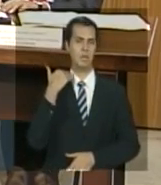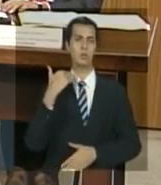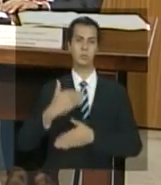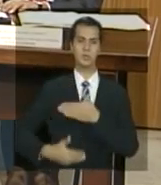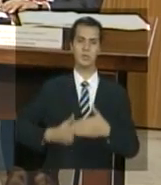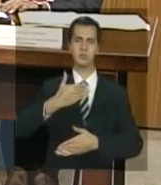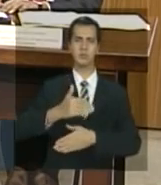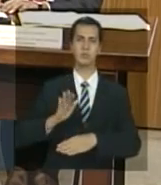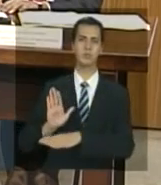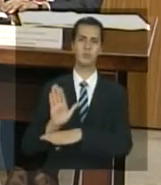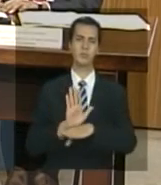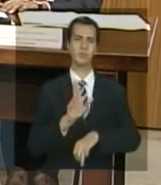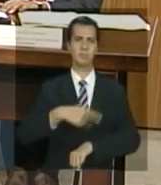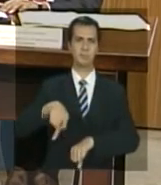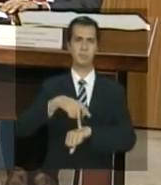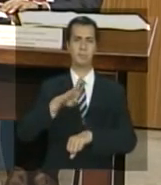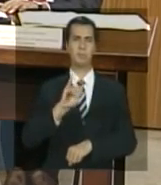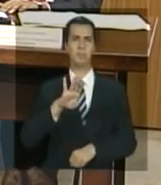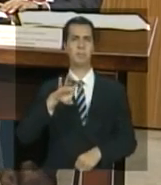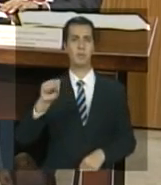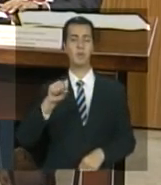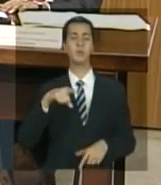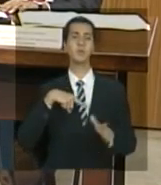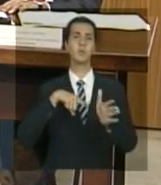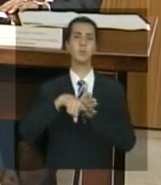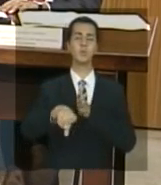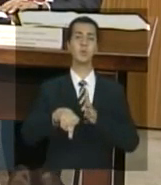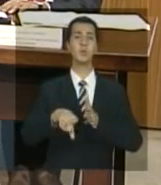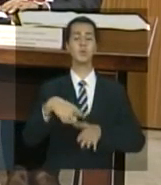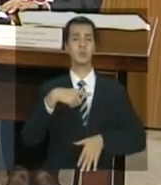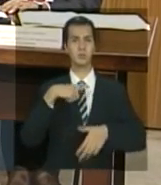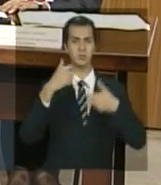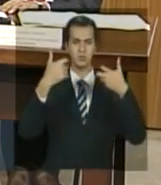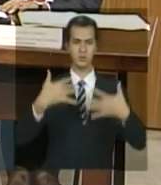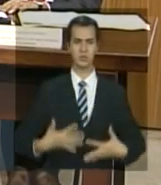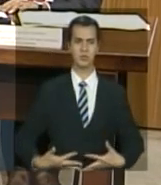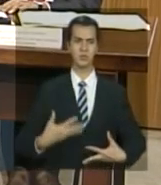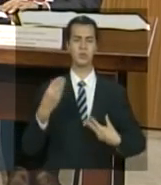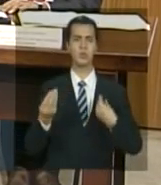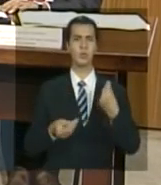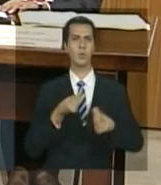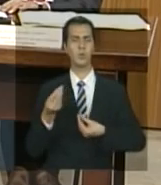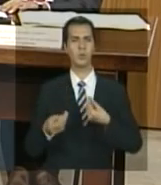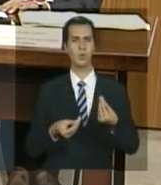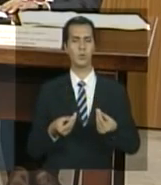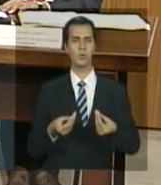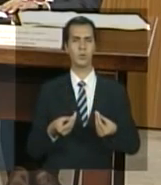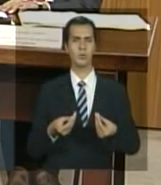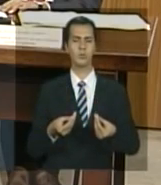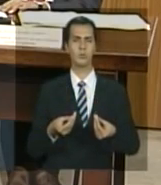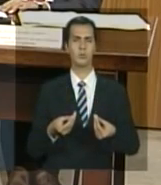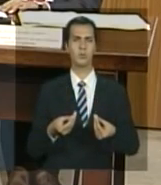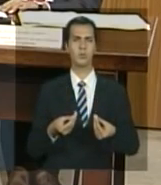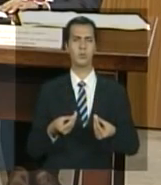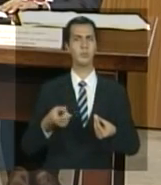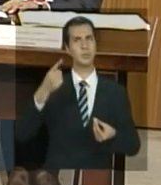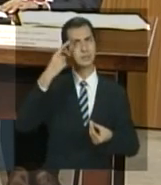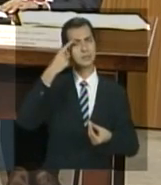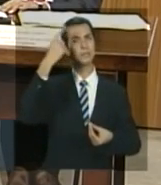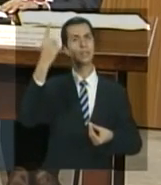dos BRICS. Eu gostaria de saber também se falou em algum momento de começar por um fundo, talvez. Então, qual é a ideia?